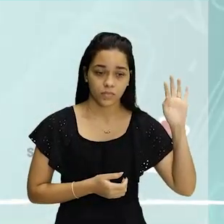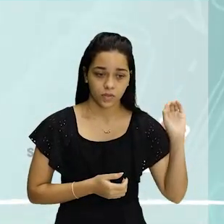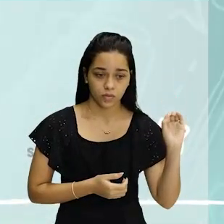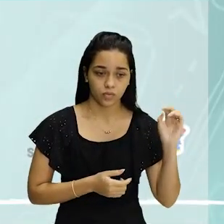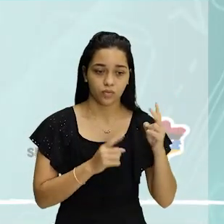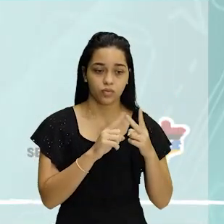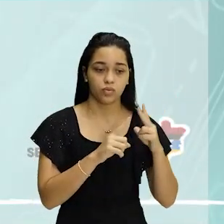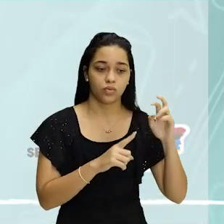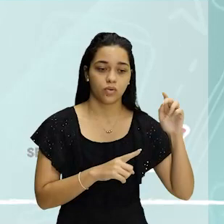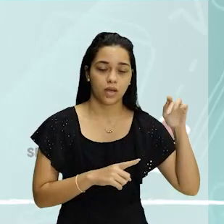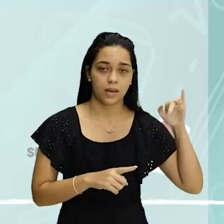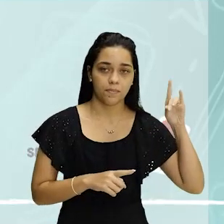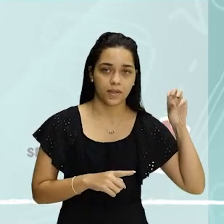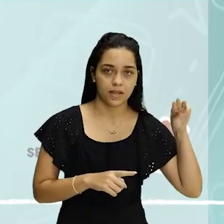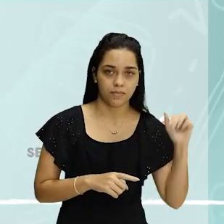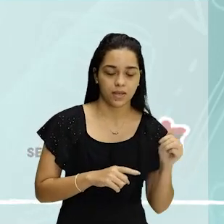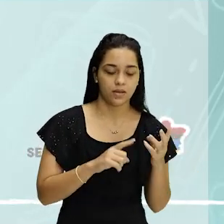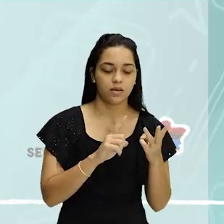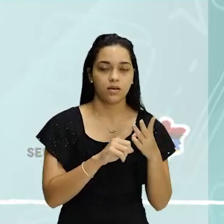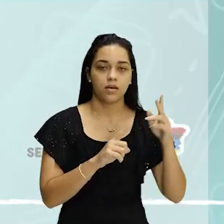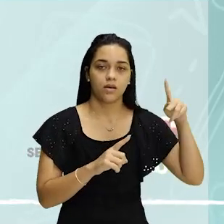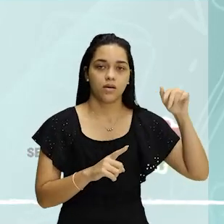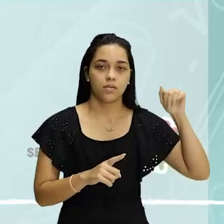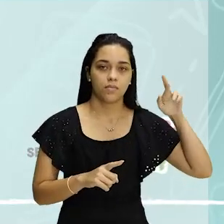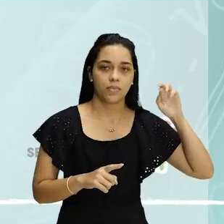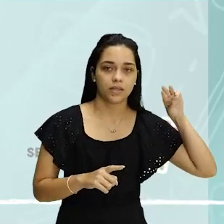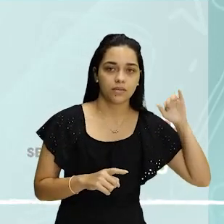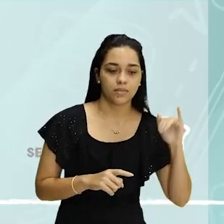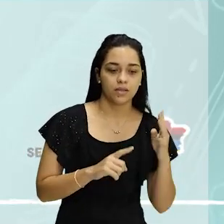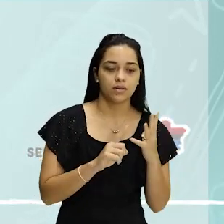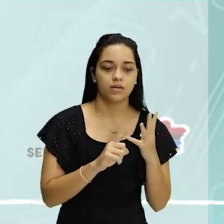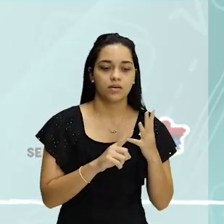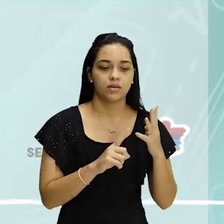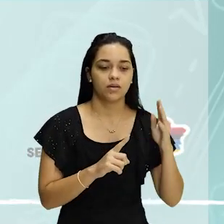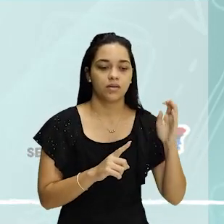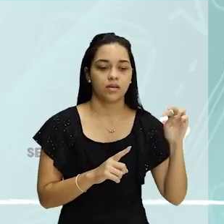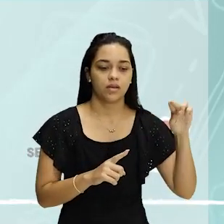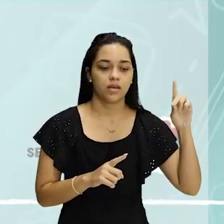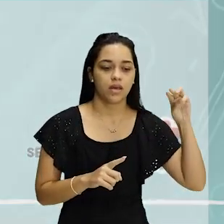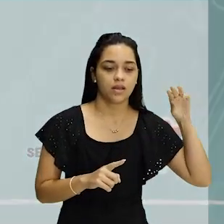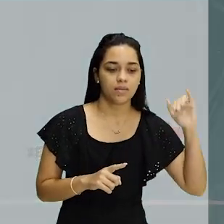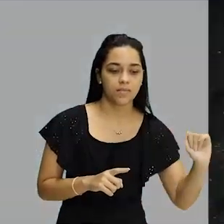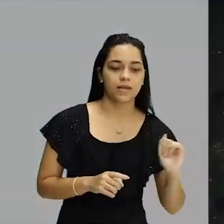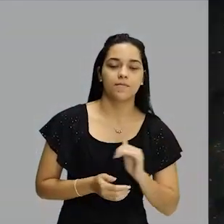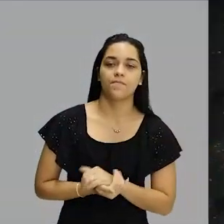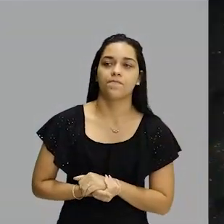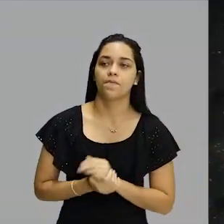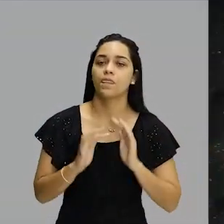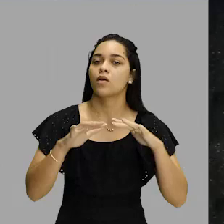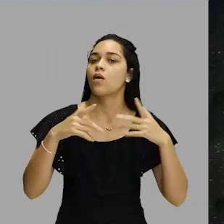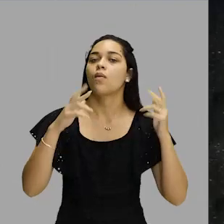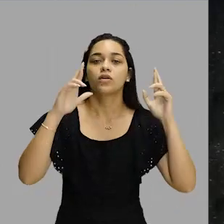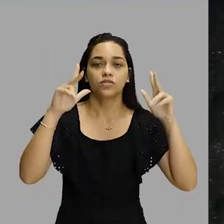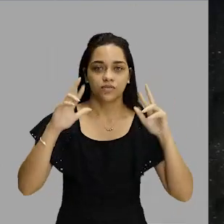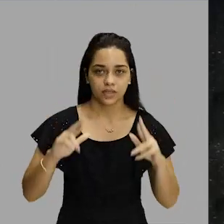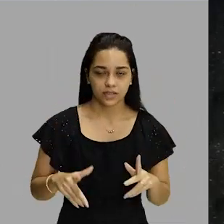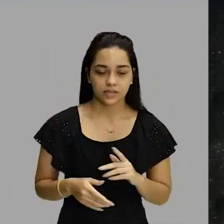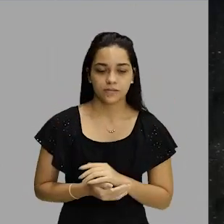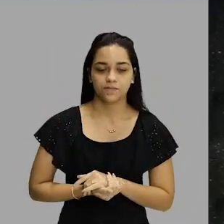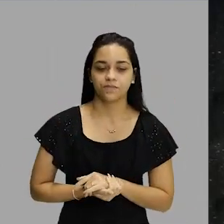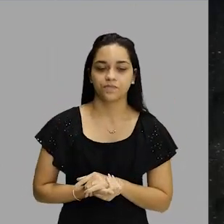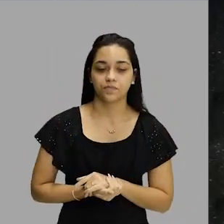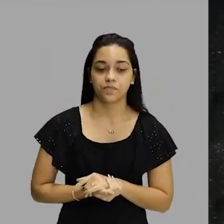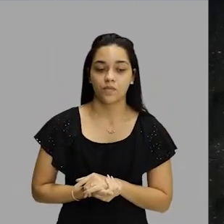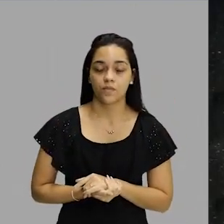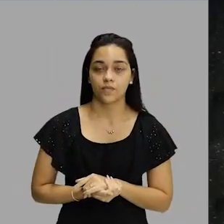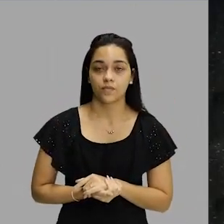surto, epidemia, pandemia e, endemia. Tá? Qual é a diferença entre elas?